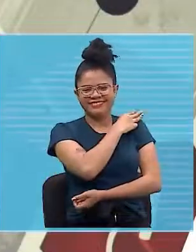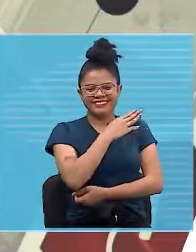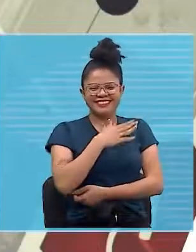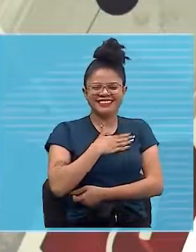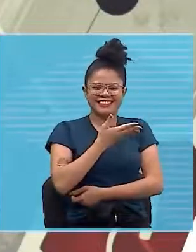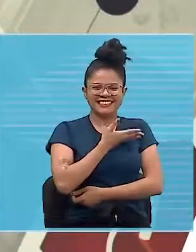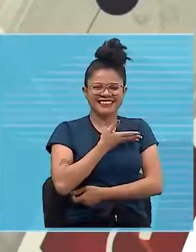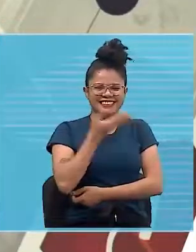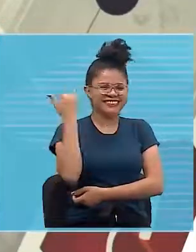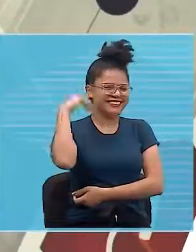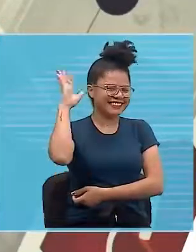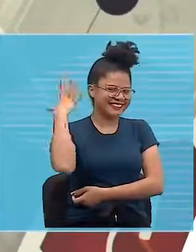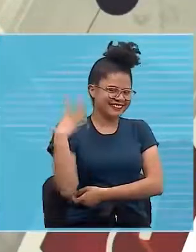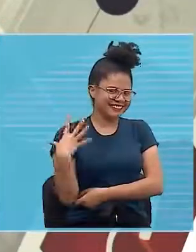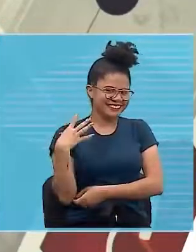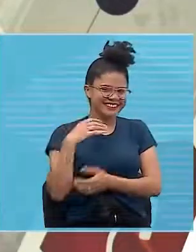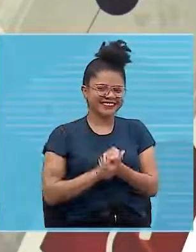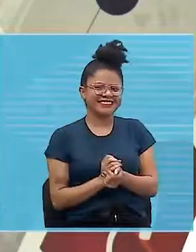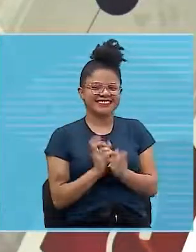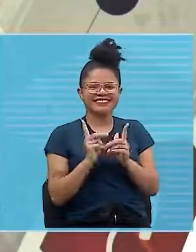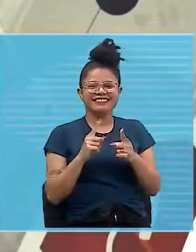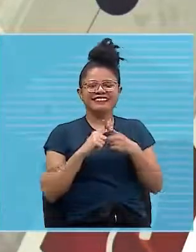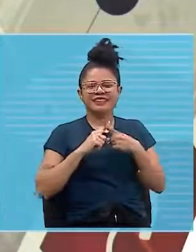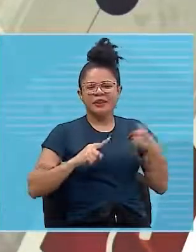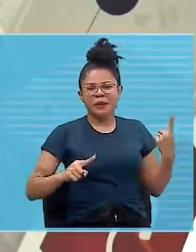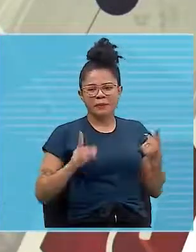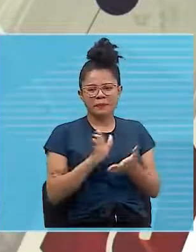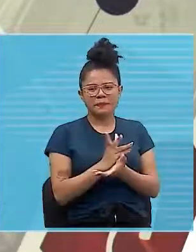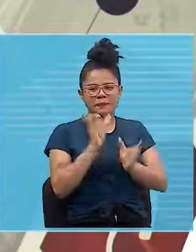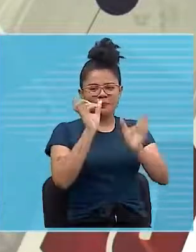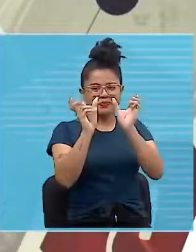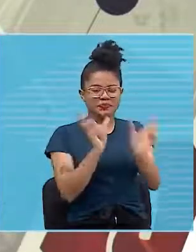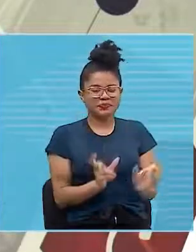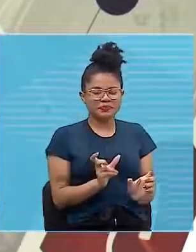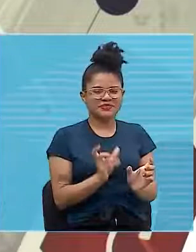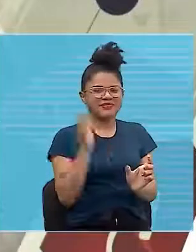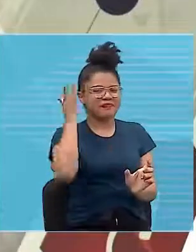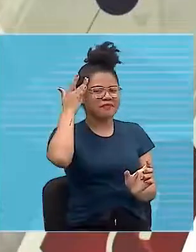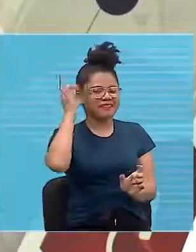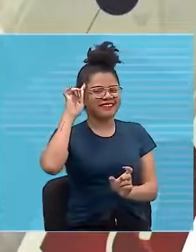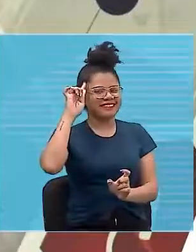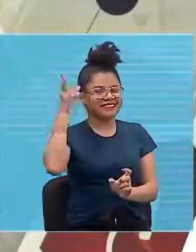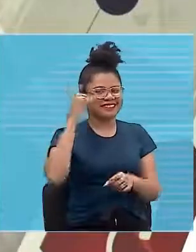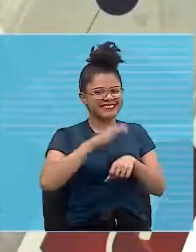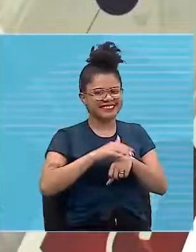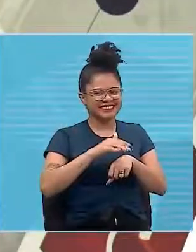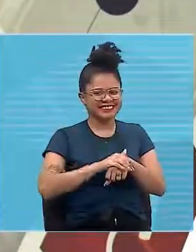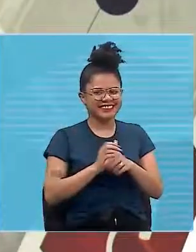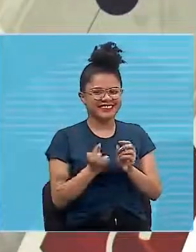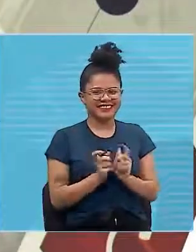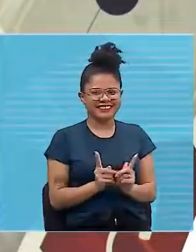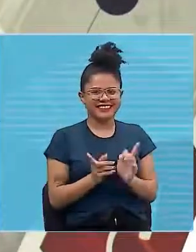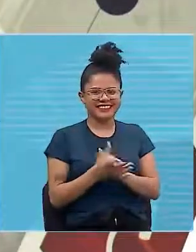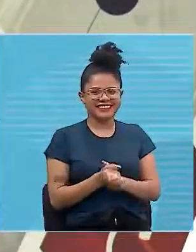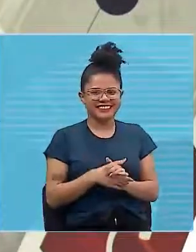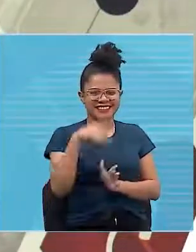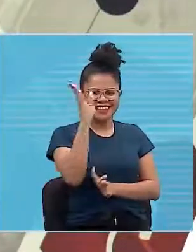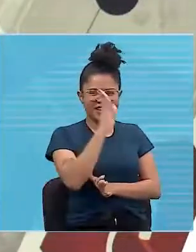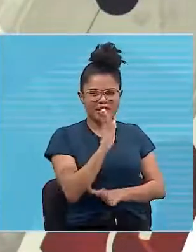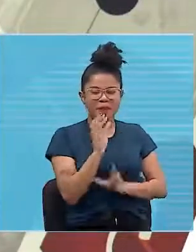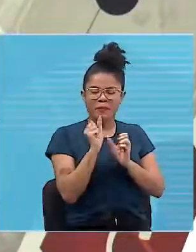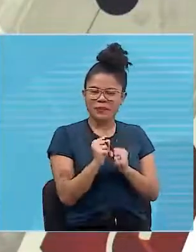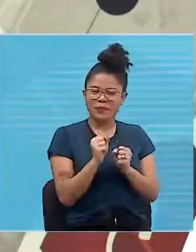Joyce vulgo censura olha mas amanhã é dia da independência viu poderia me